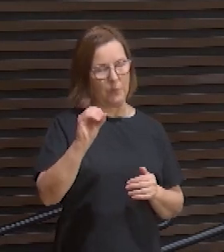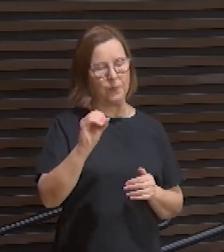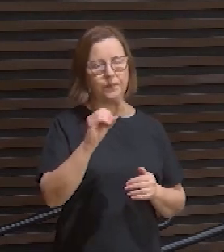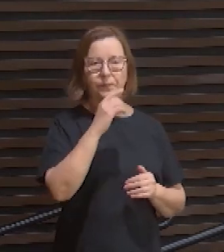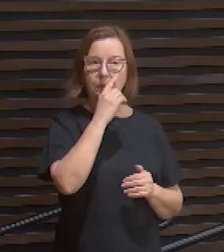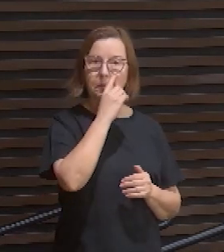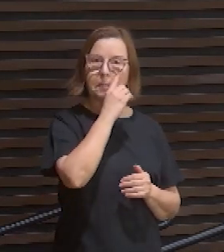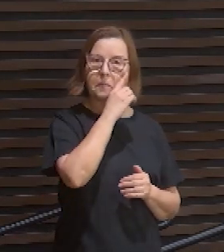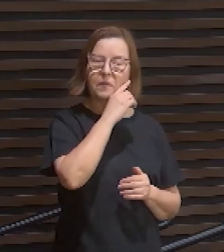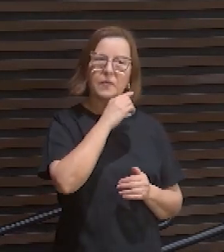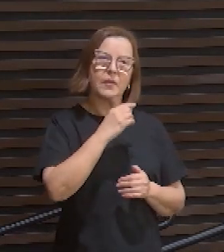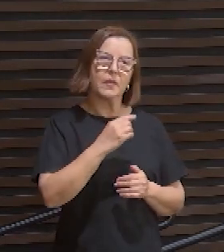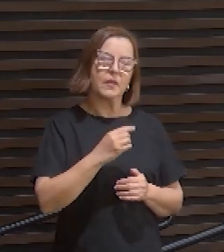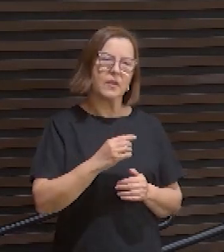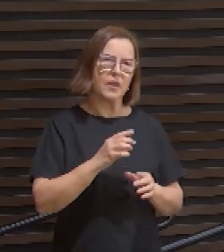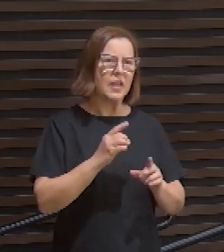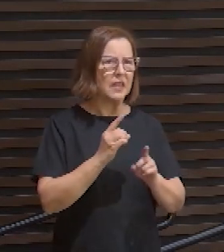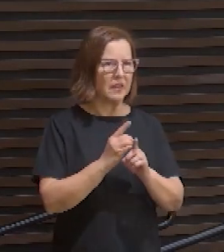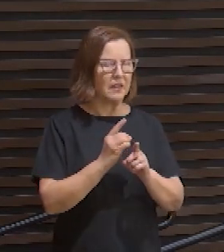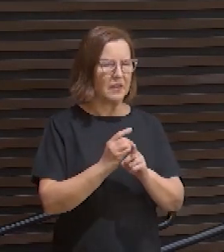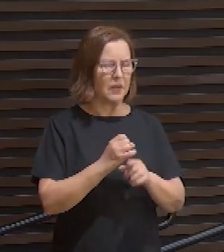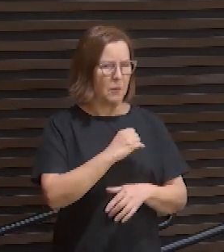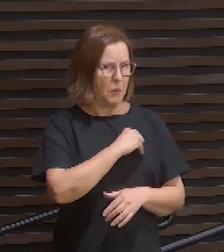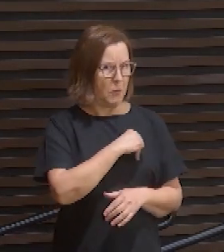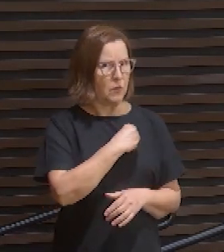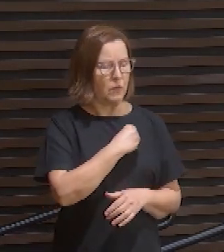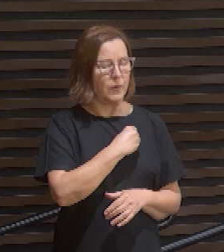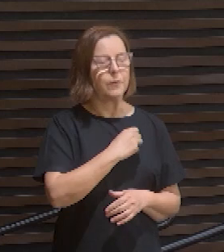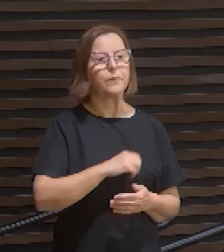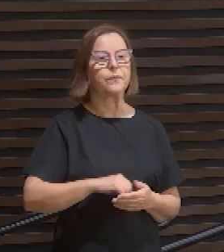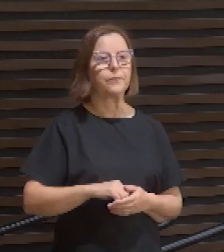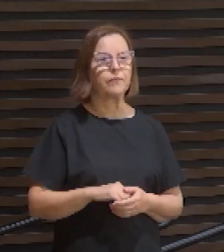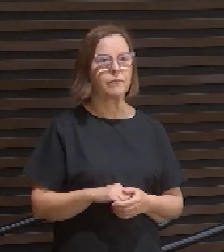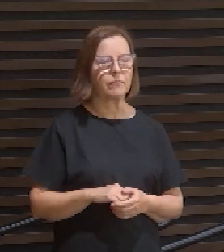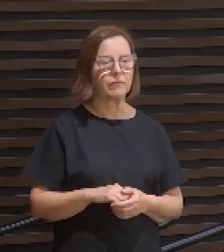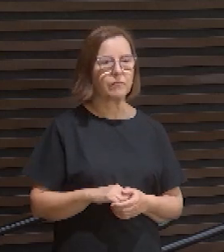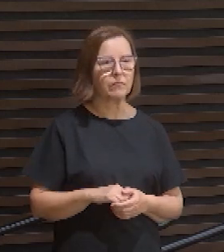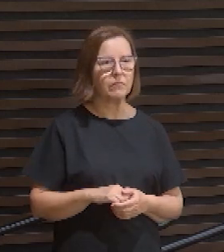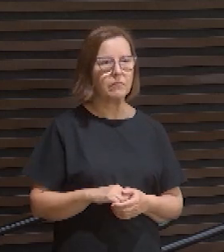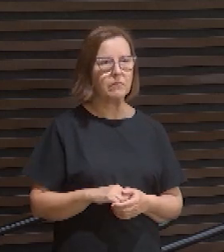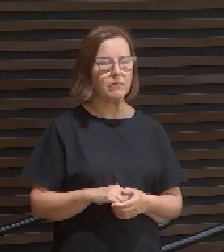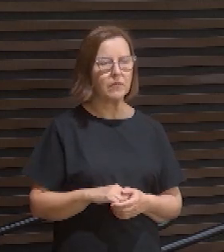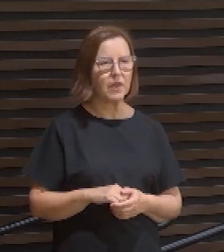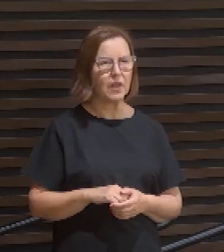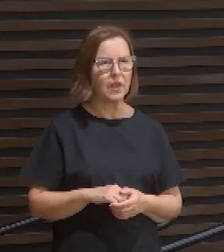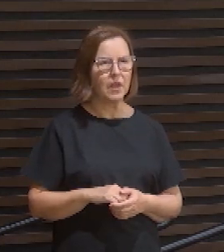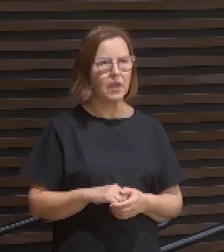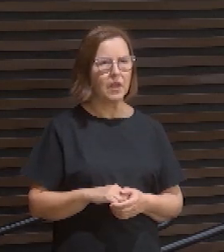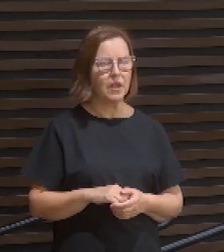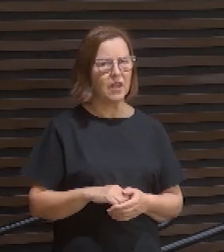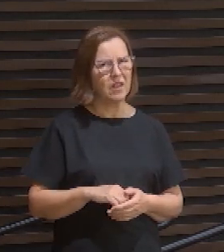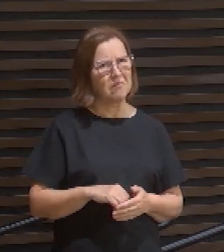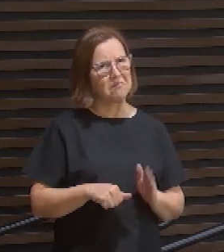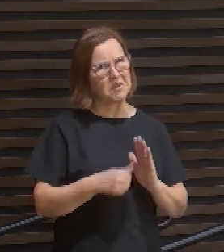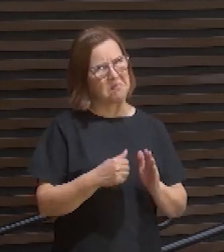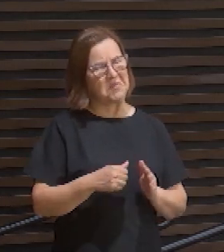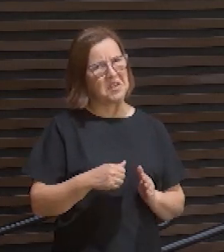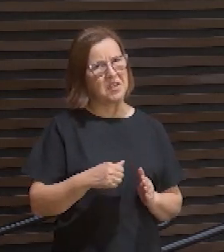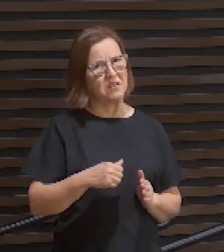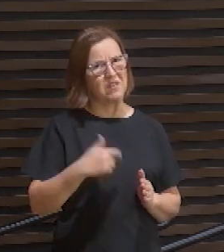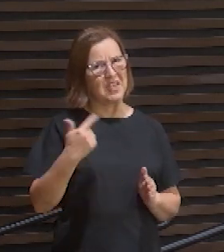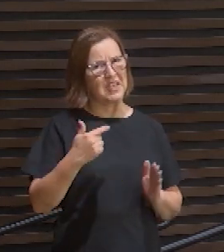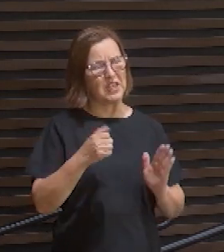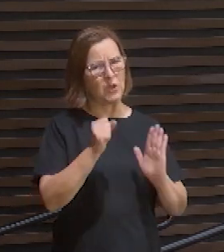de Esmirna, e ele, no primeiro para o segundo século, ele foi